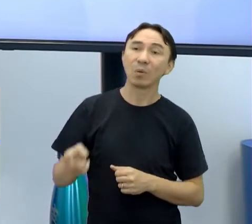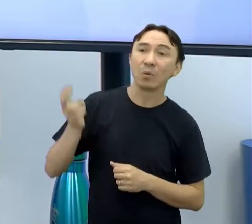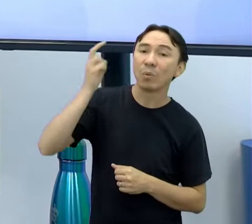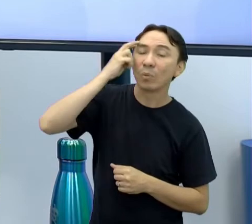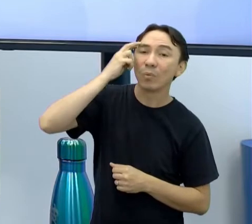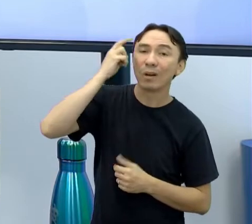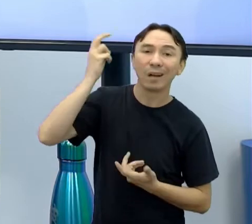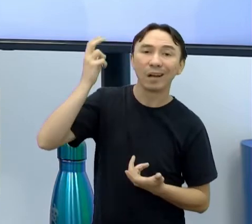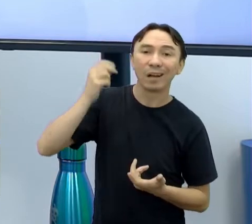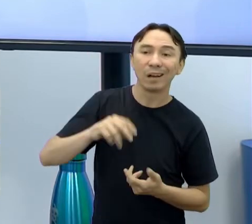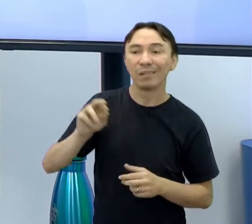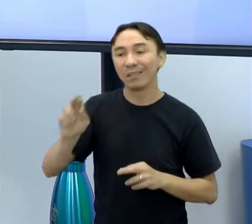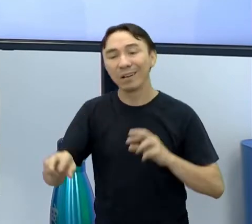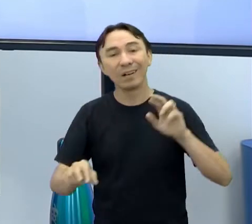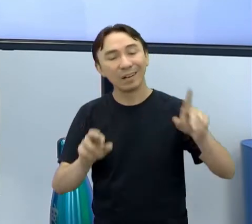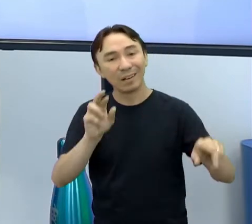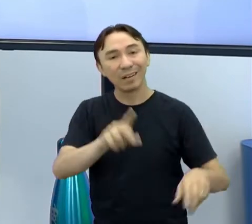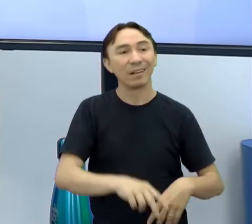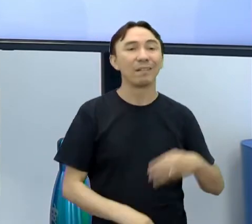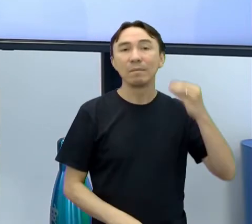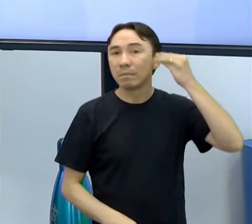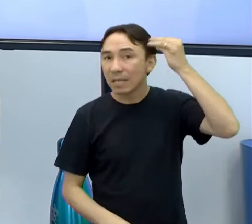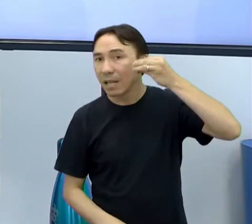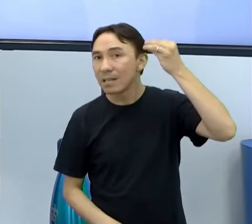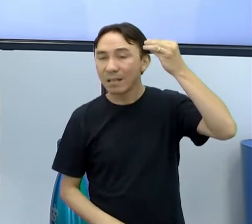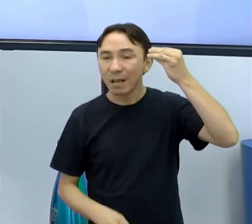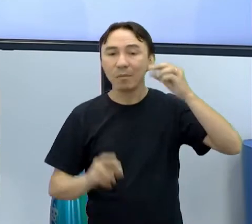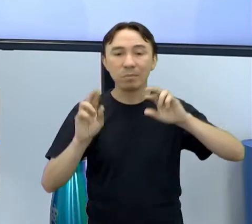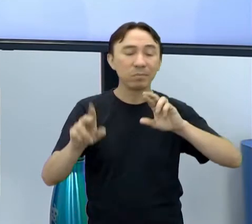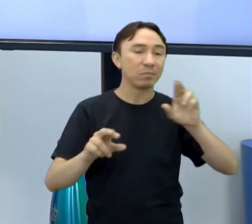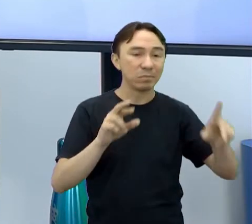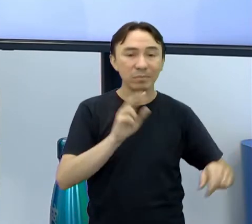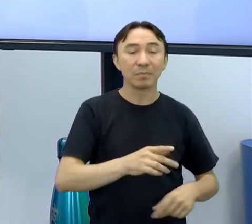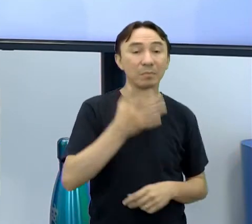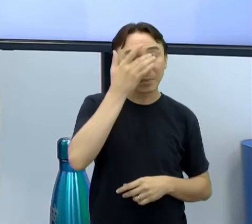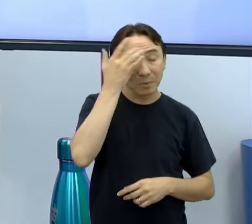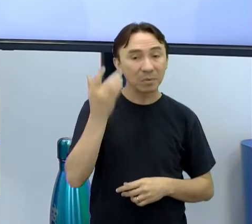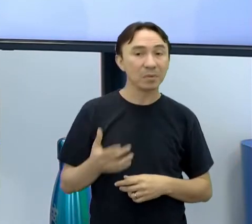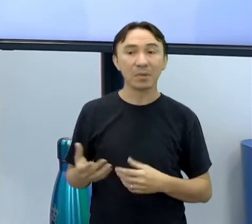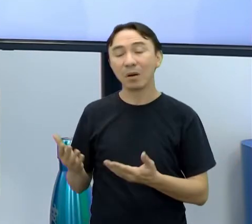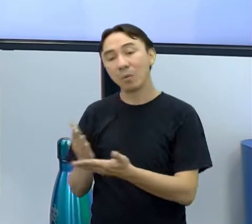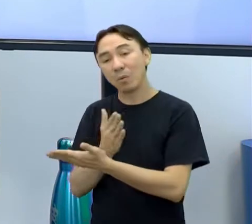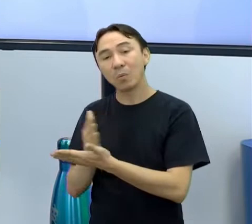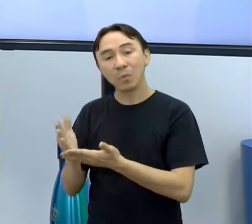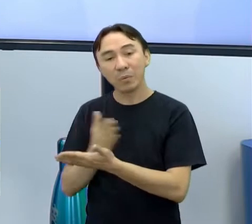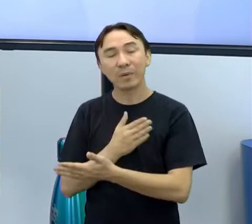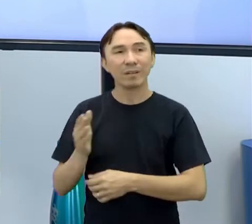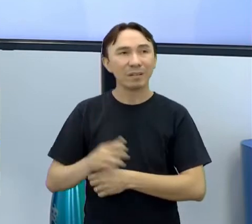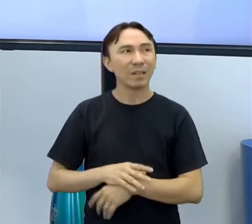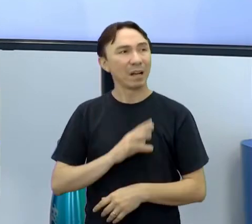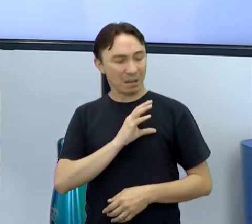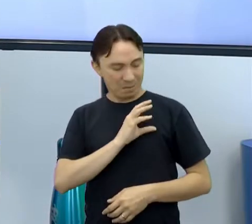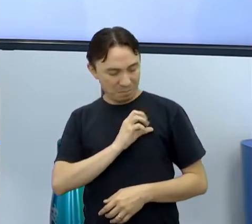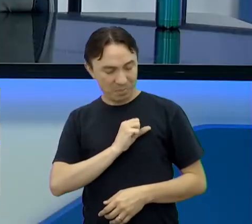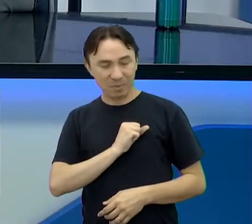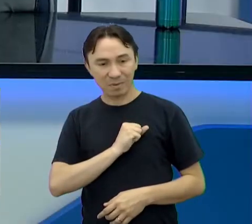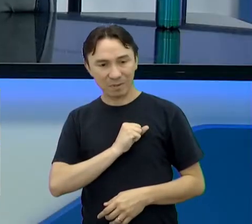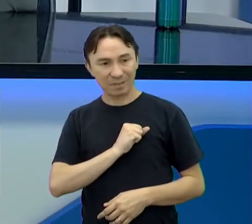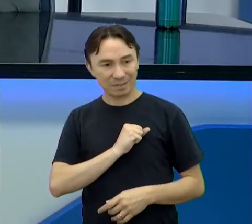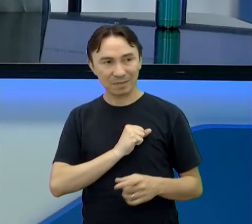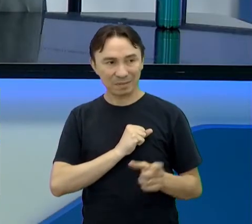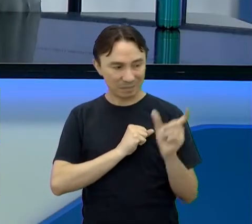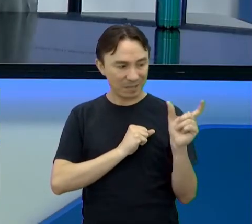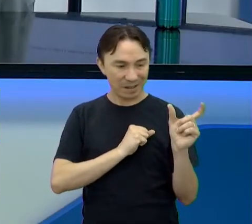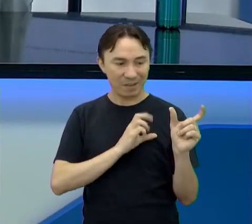né? Então, para muitas pessoas, né, se ouvir a palavra amor, pode ter que tenha lembranças ruins, infelizmente, Sim, certo,